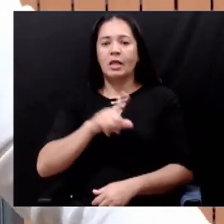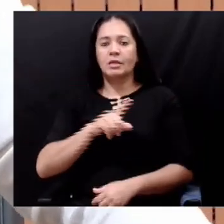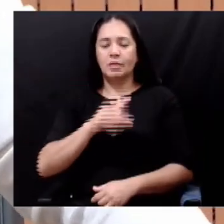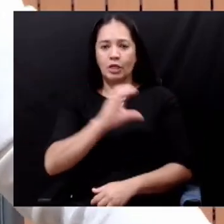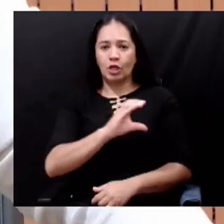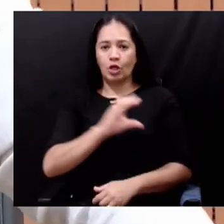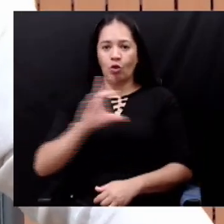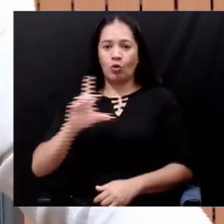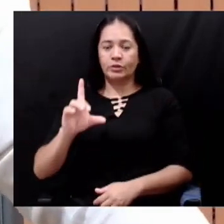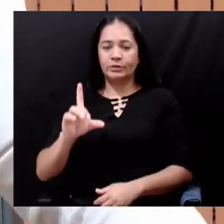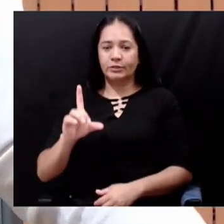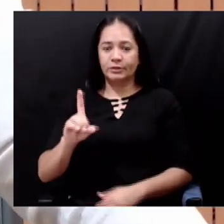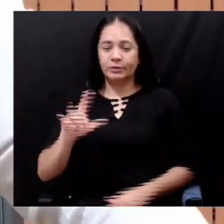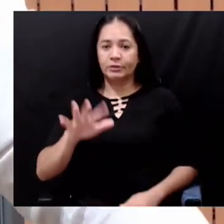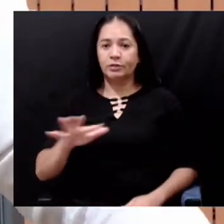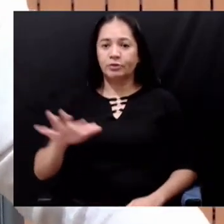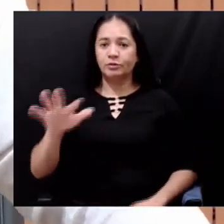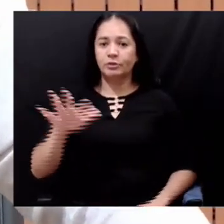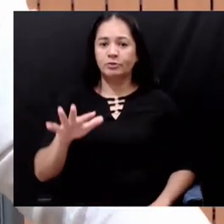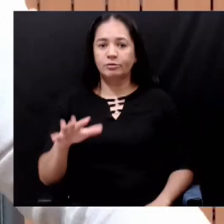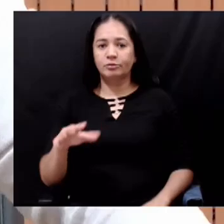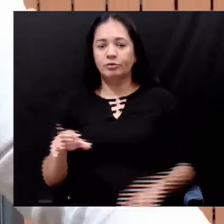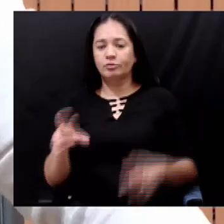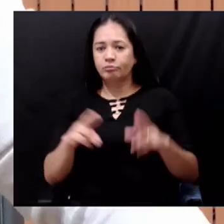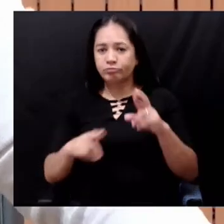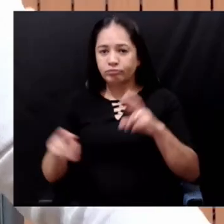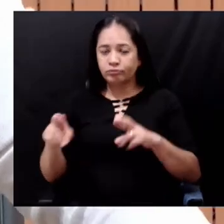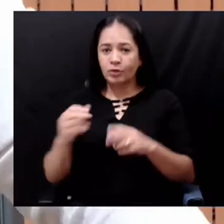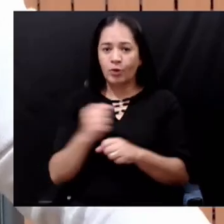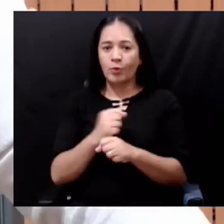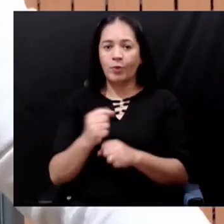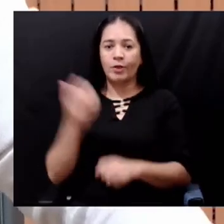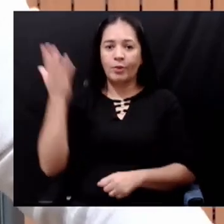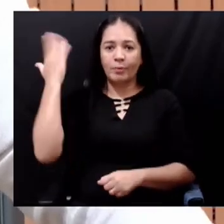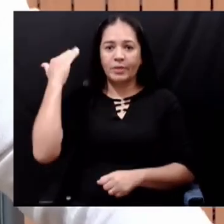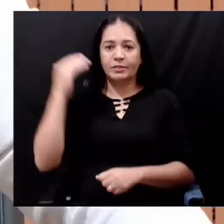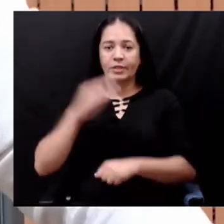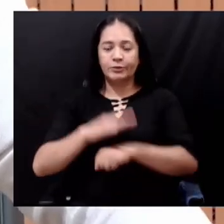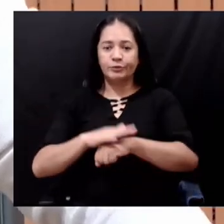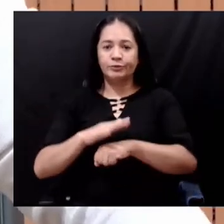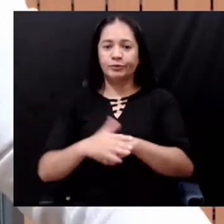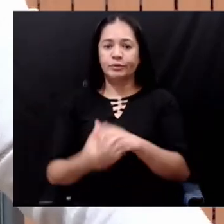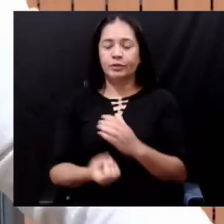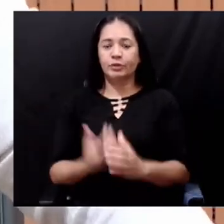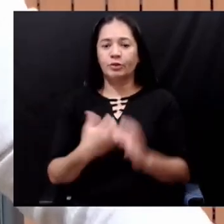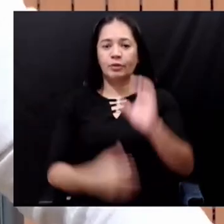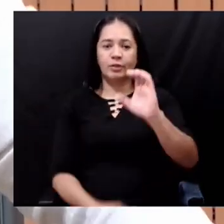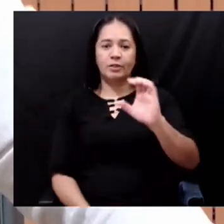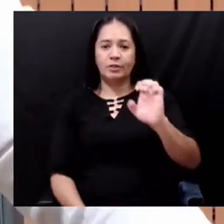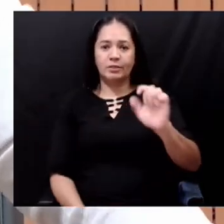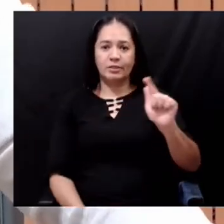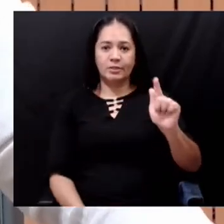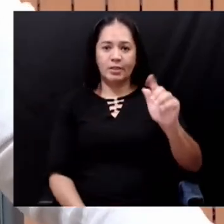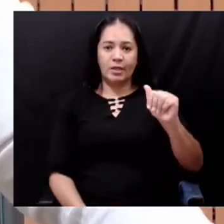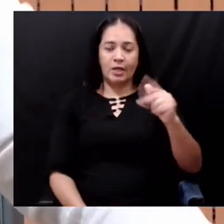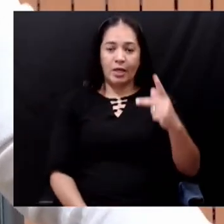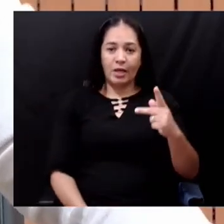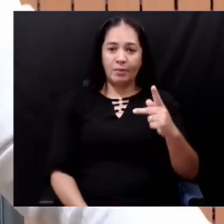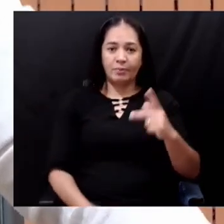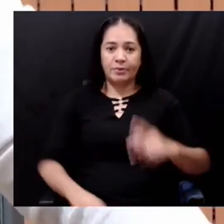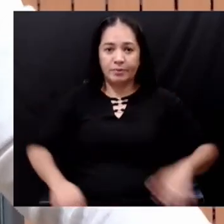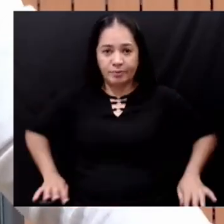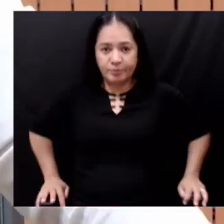Monitoramento e Avaliação, e no ano passado foi criada a SEGAP, que é a Secretaria de Gestão e Avaliação de